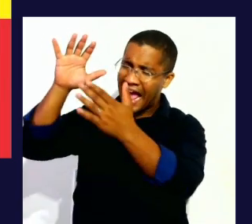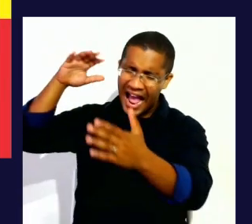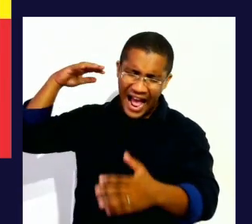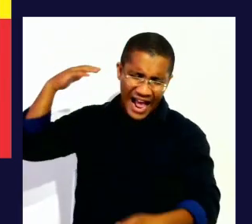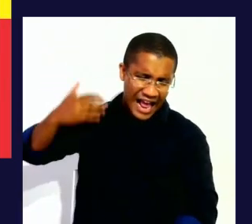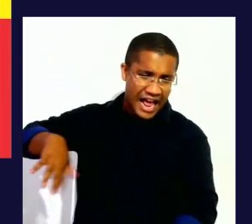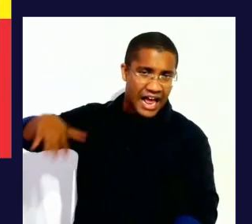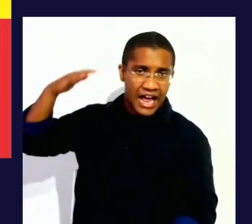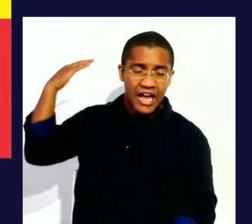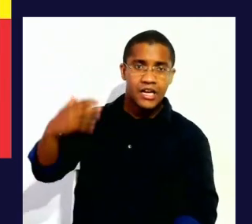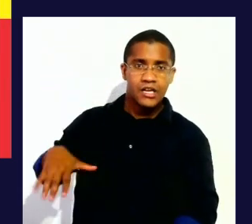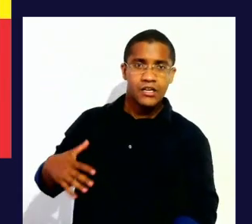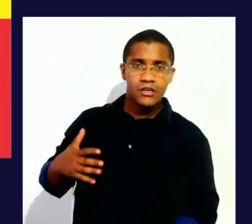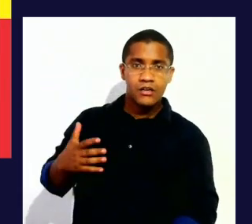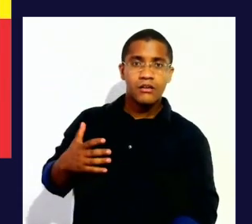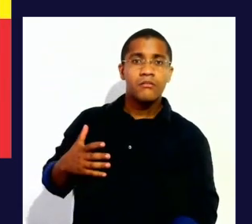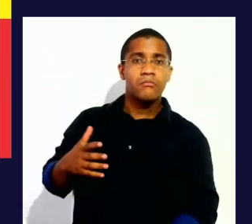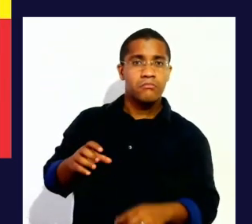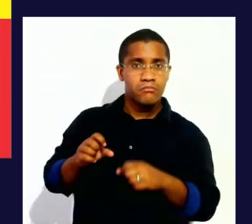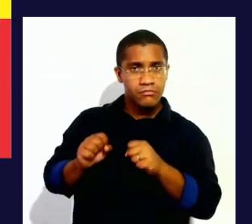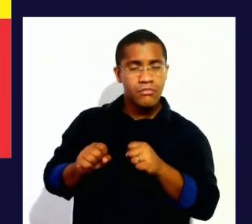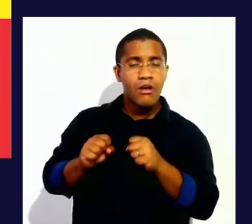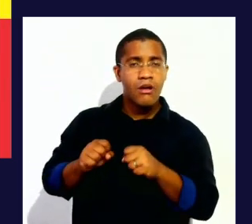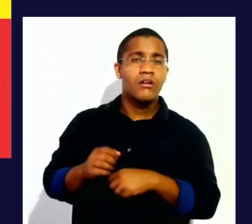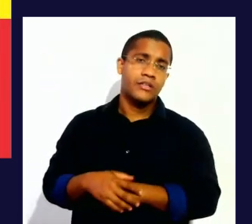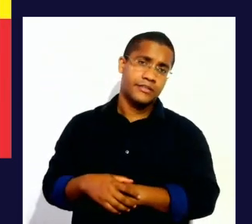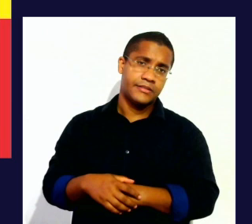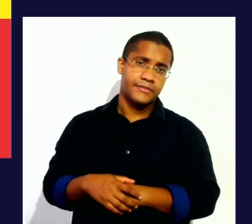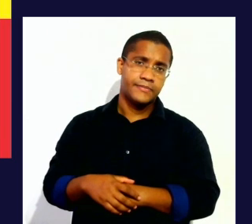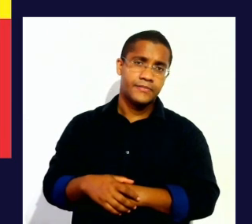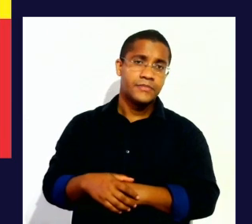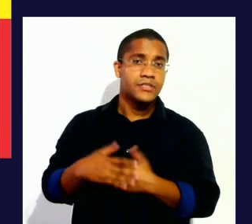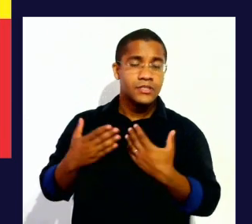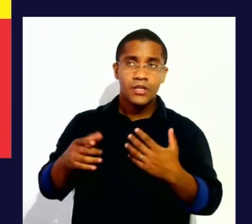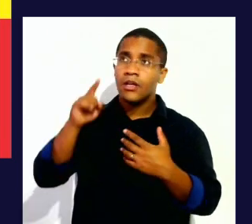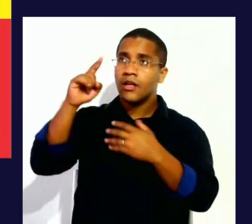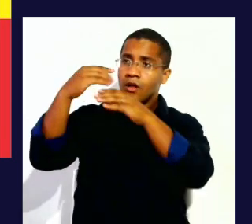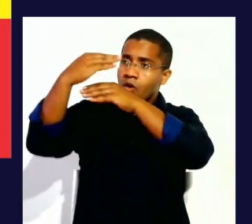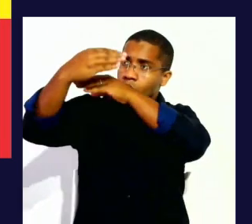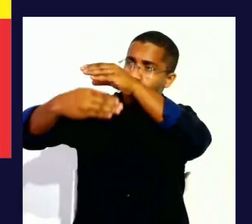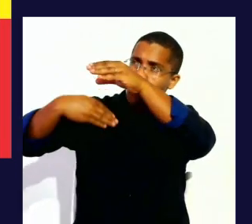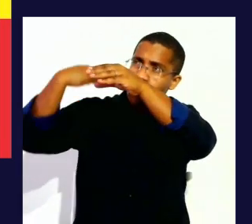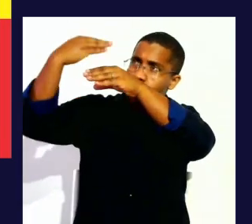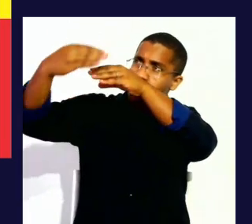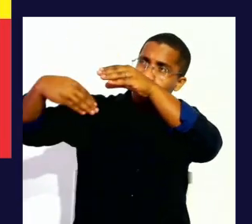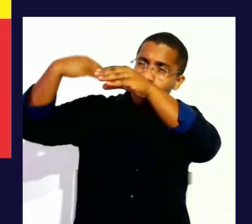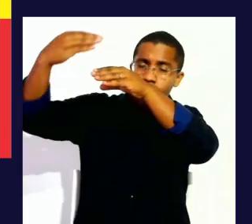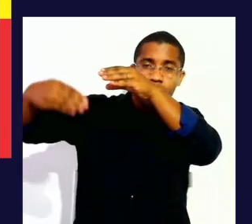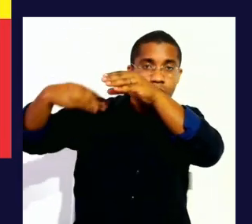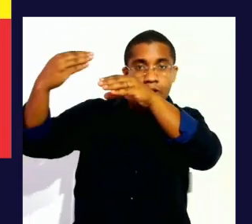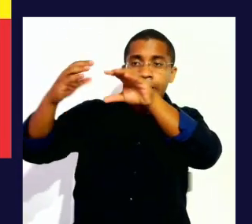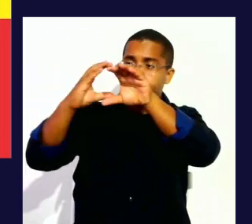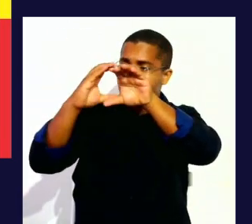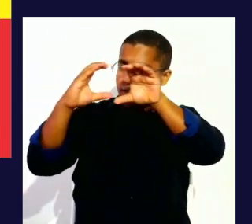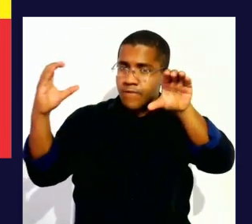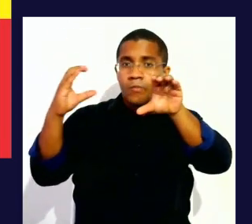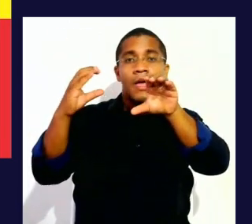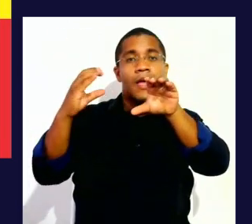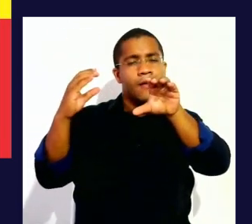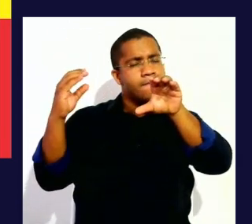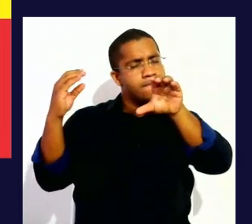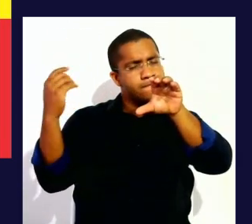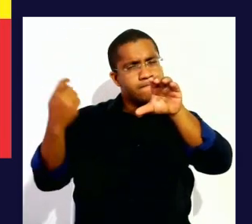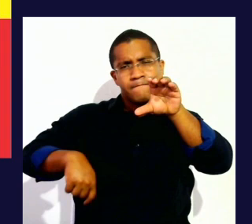dessas tubulações podem provocar essas queimaduras. Então, o isolamento térmico ele é